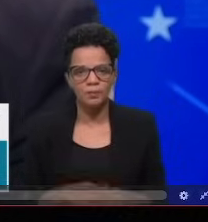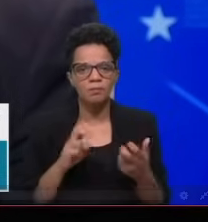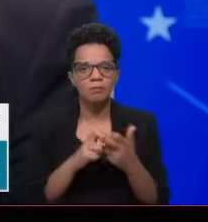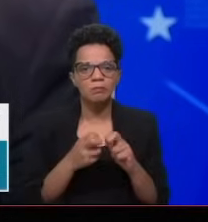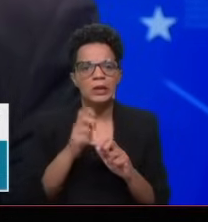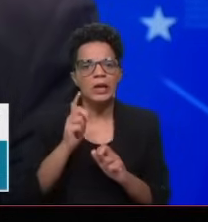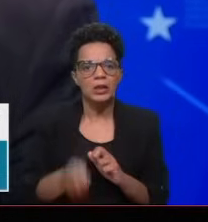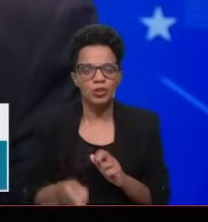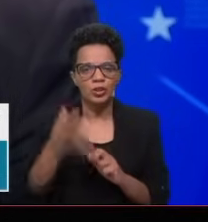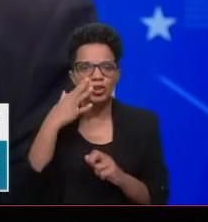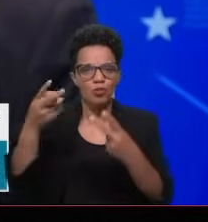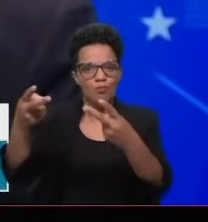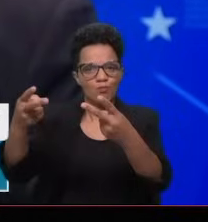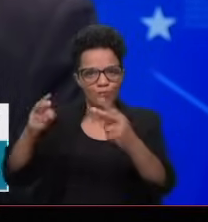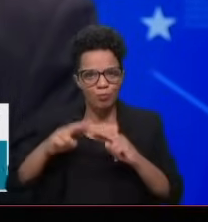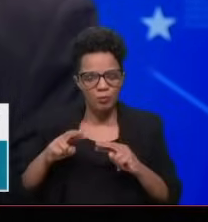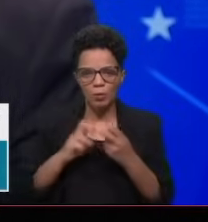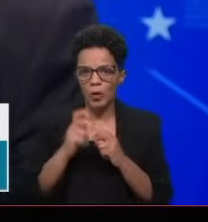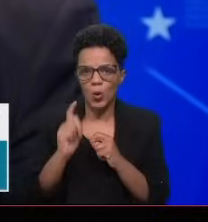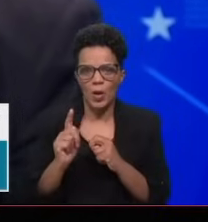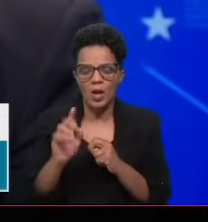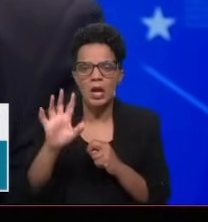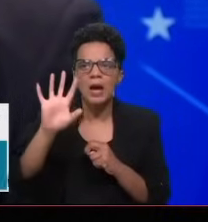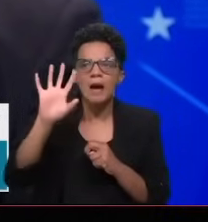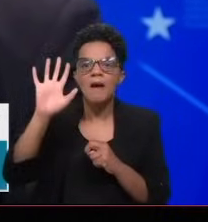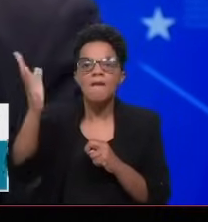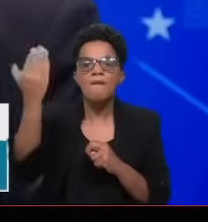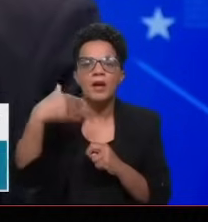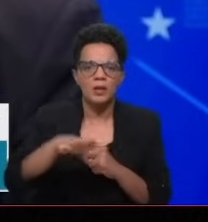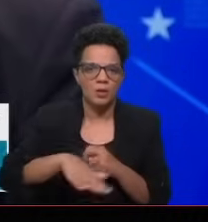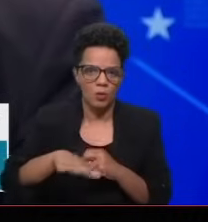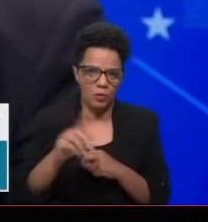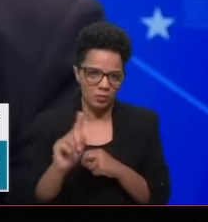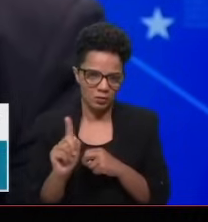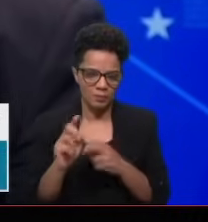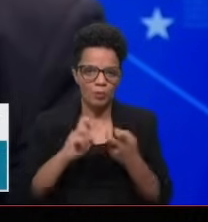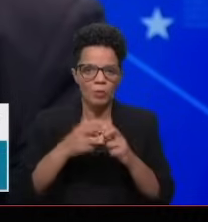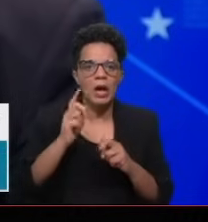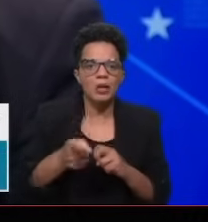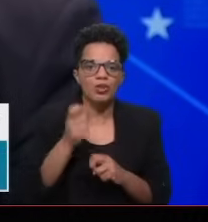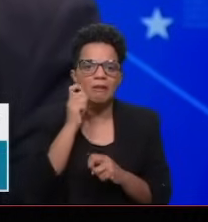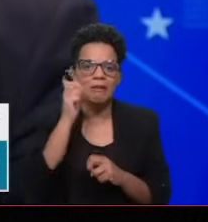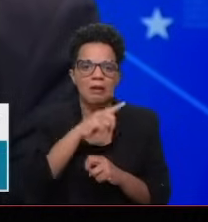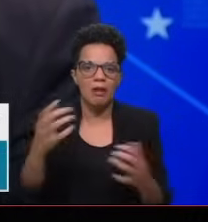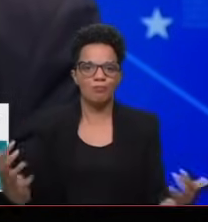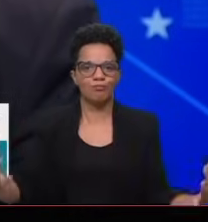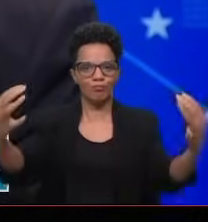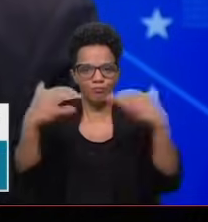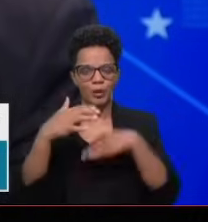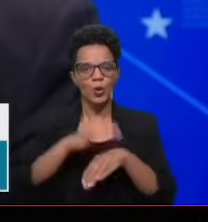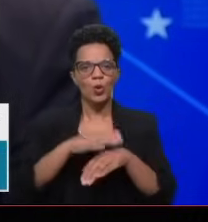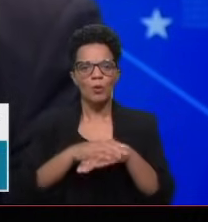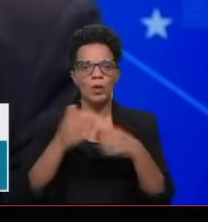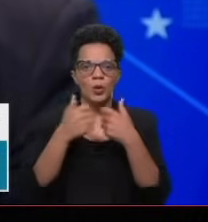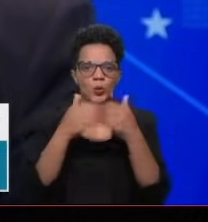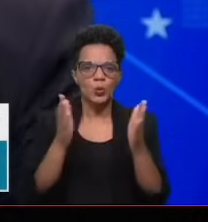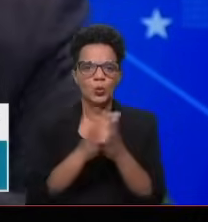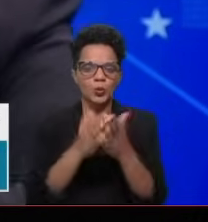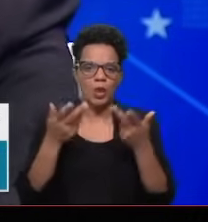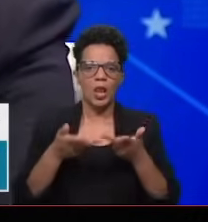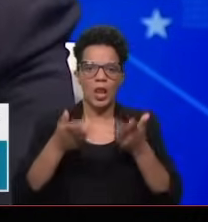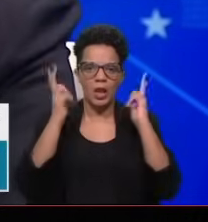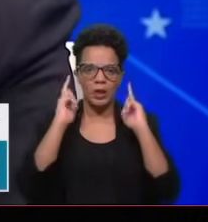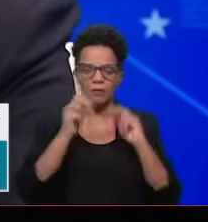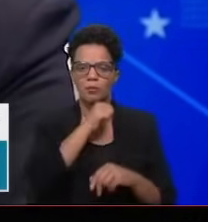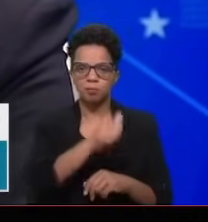é tanto a imigração origem da imigração o problema é fundamentalmente quem vem com as portas encaradas sem haver no mínimo